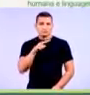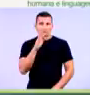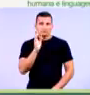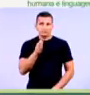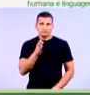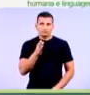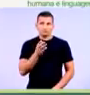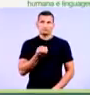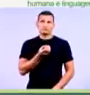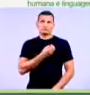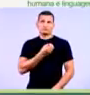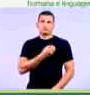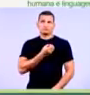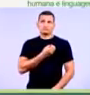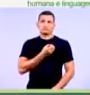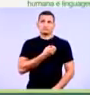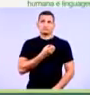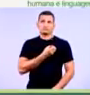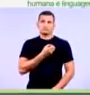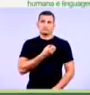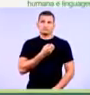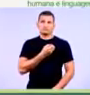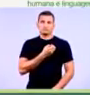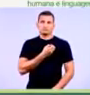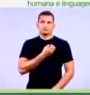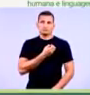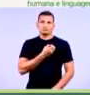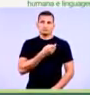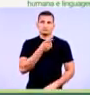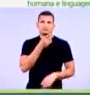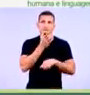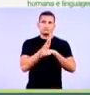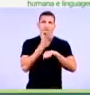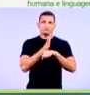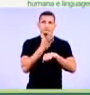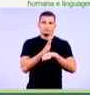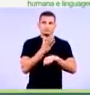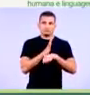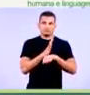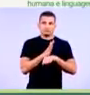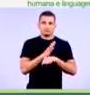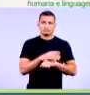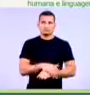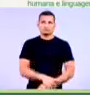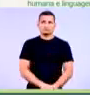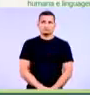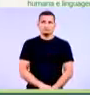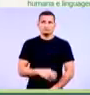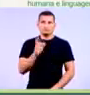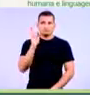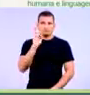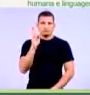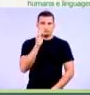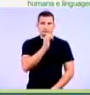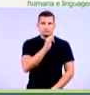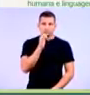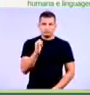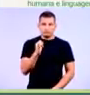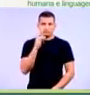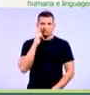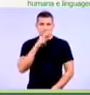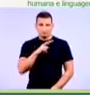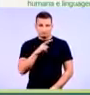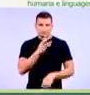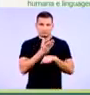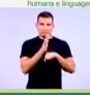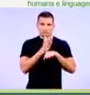Qual é a nota que eu tirei nessa tarefa, qual o feedback que o tutor me deu, quem foi o tutor que avaliou, vai